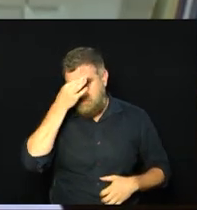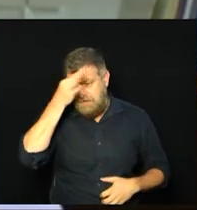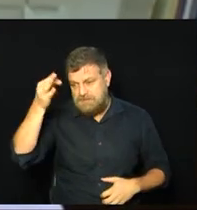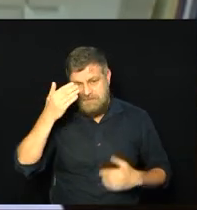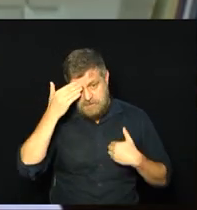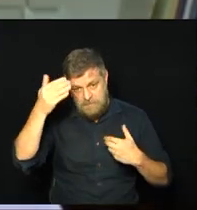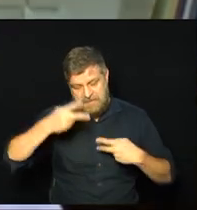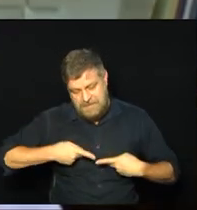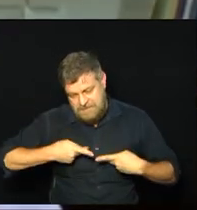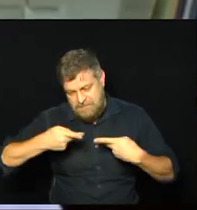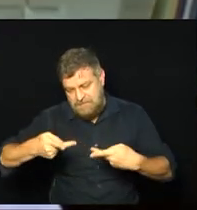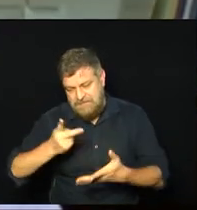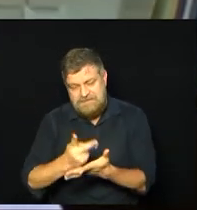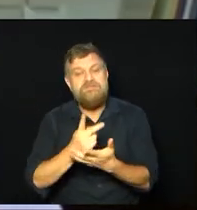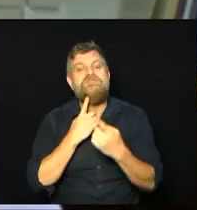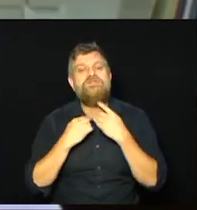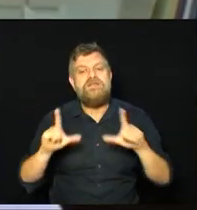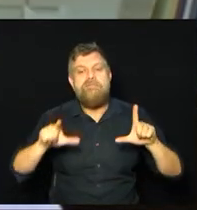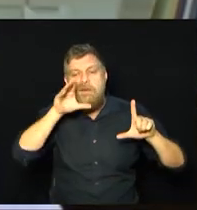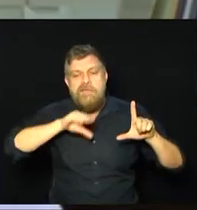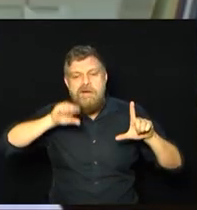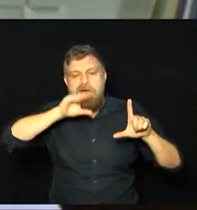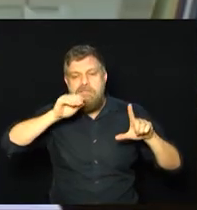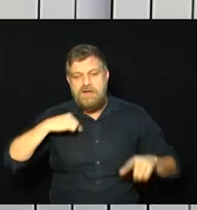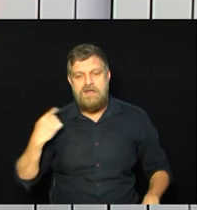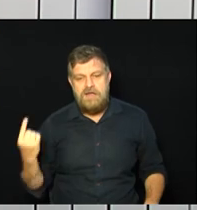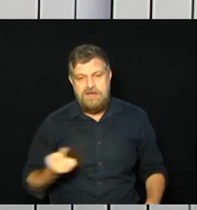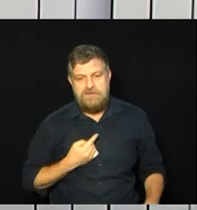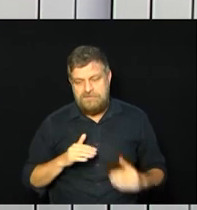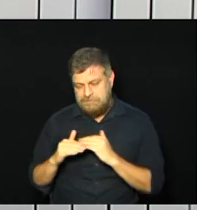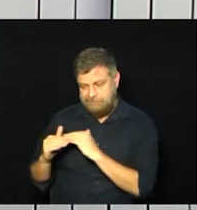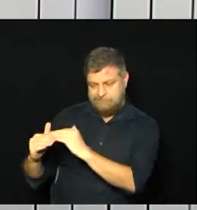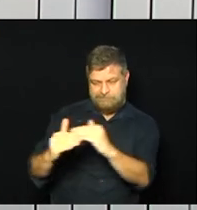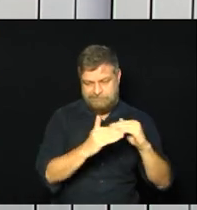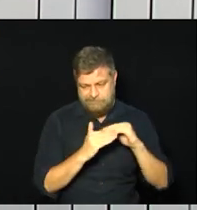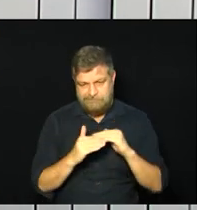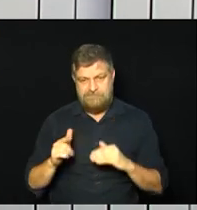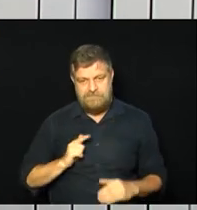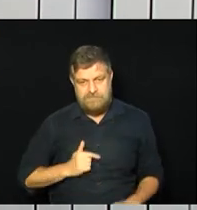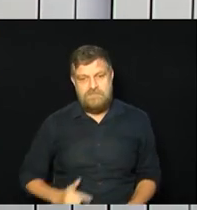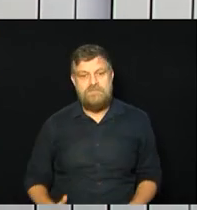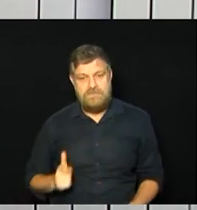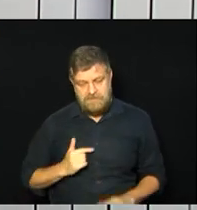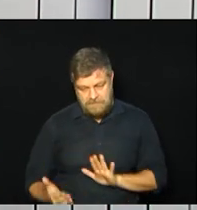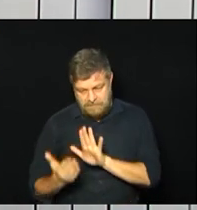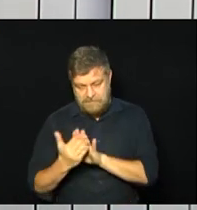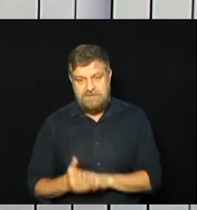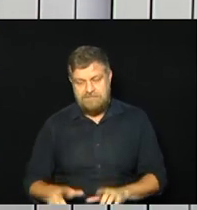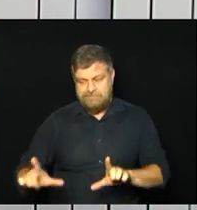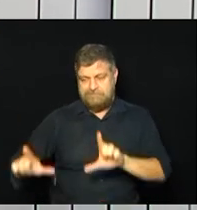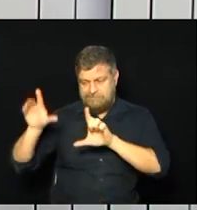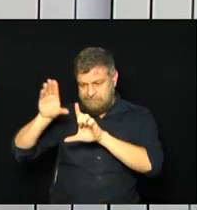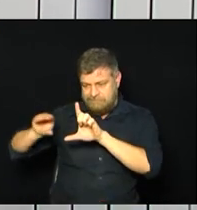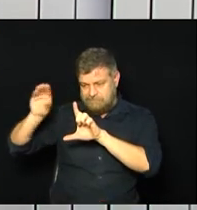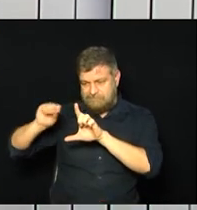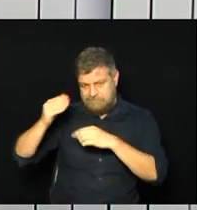pelo convite, estou sempre à disposição. Estamos todos no mesmo barco. Estela Azulay, então, participando aqui do Câmara Notícia.